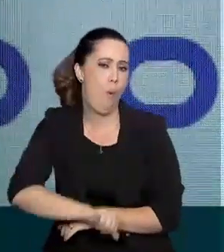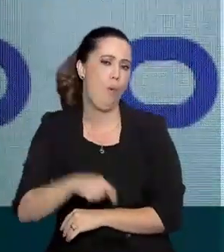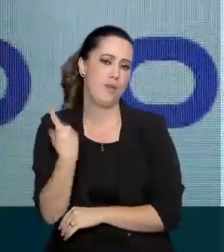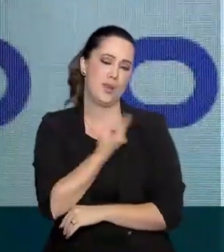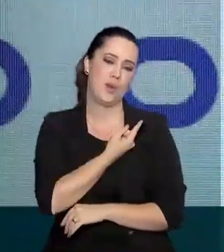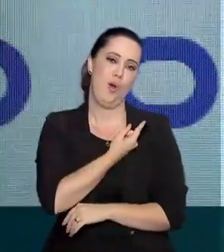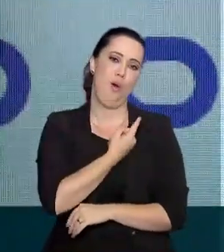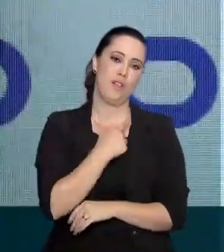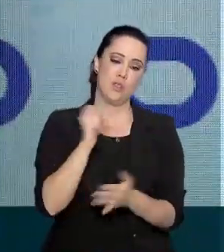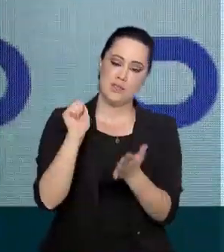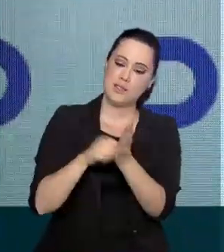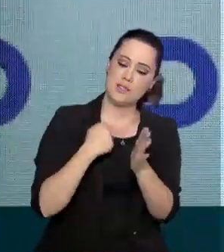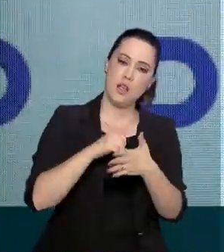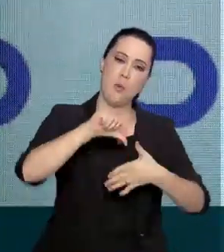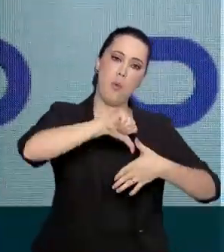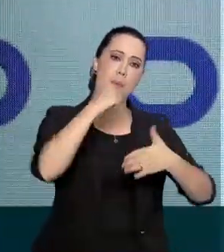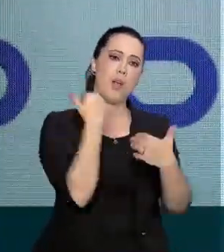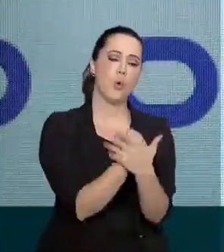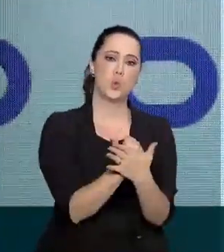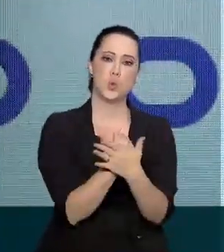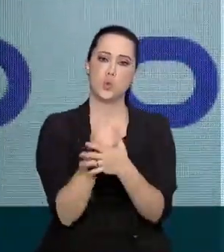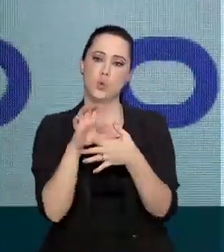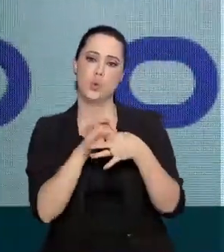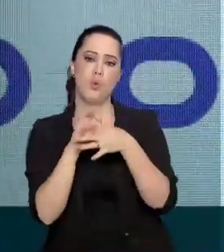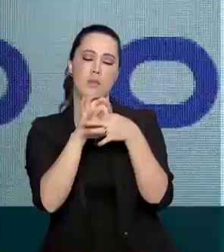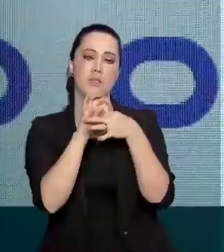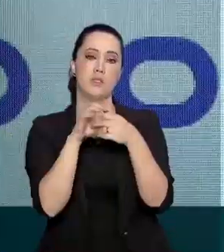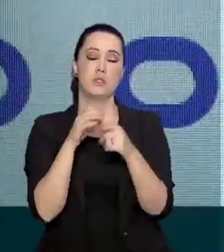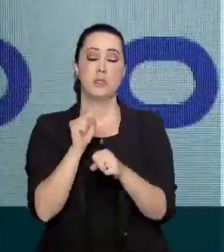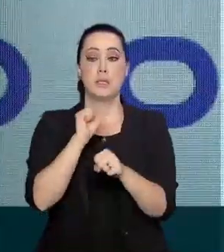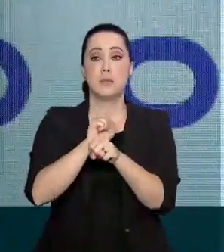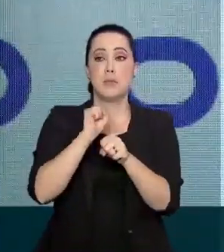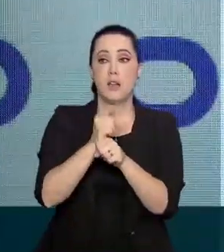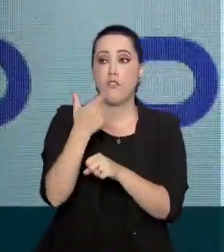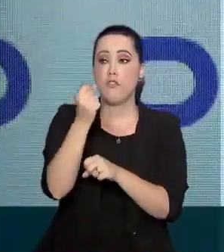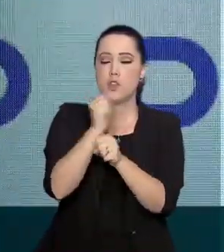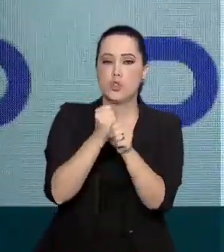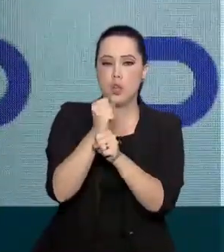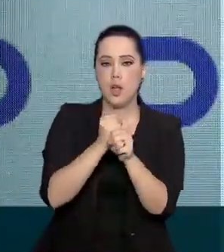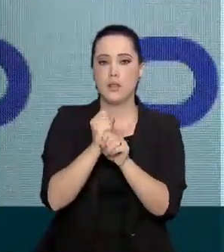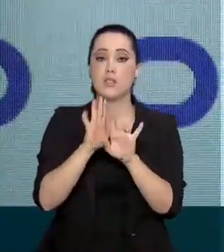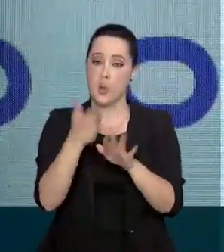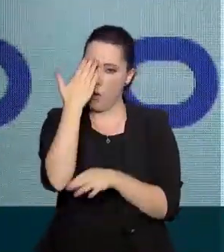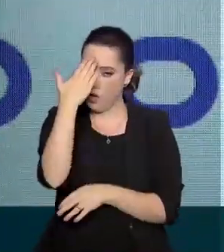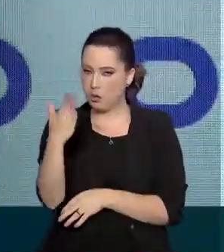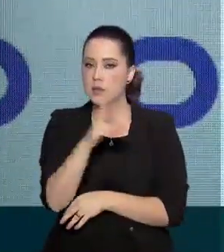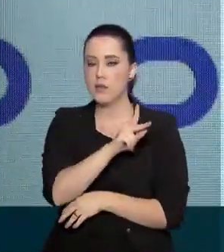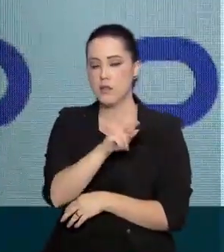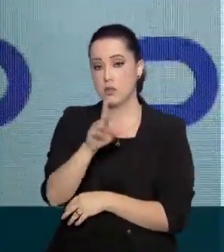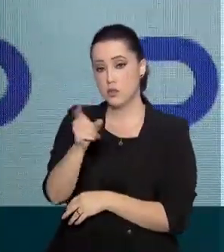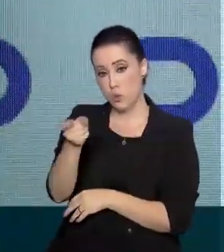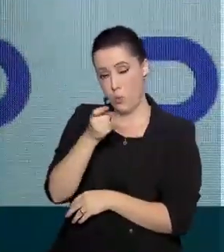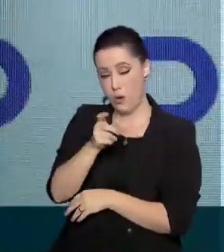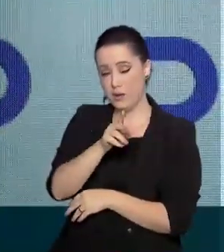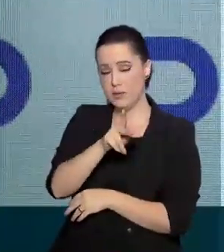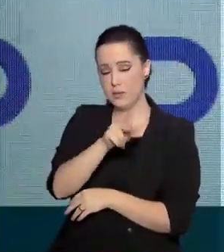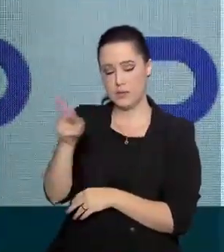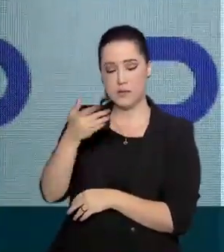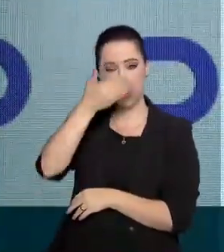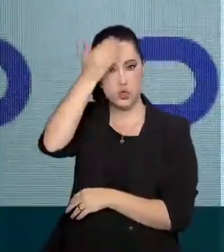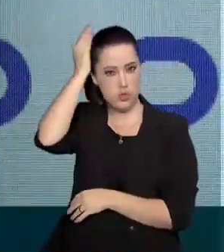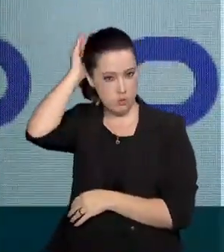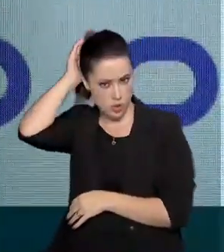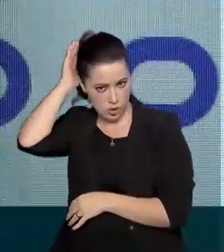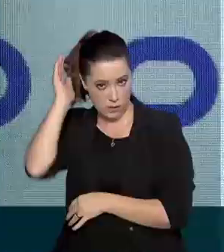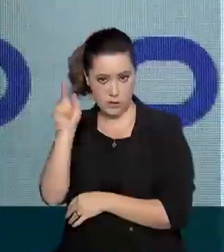estava há 20 anos parado, e em parte agradeço a Michel Temer, que deu um grande, que aprofundou essa